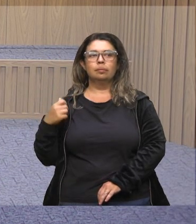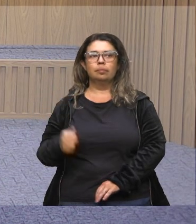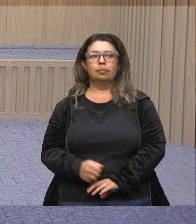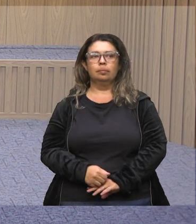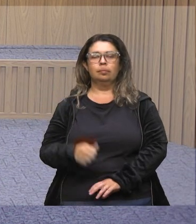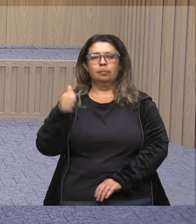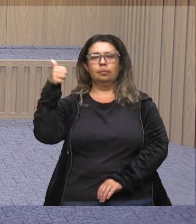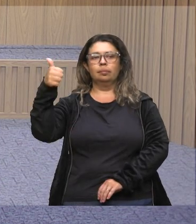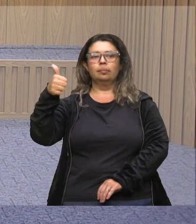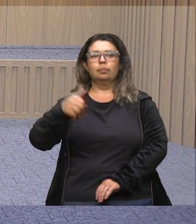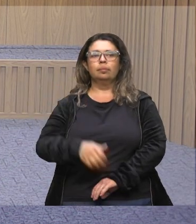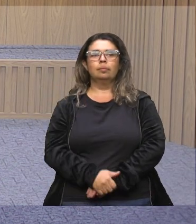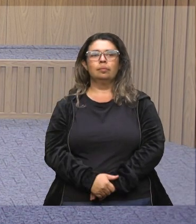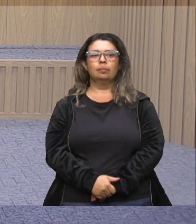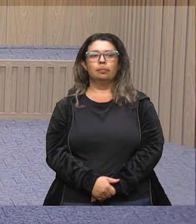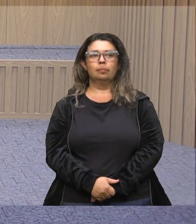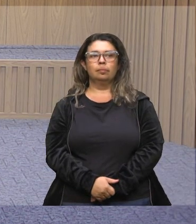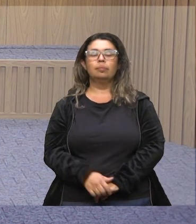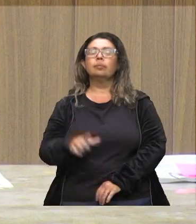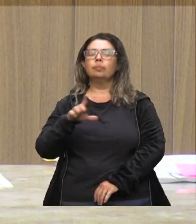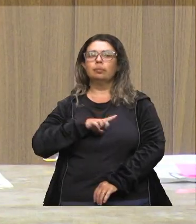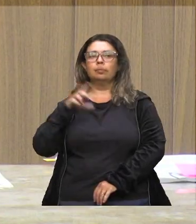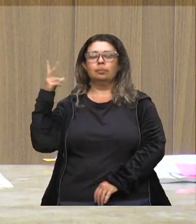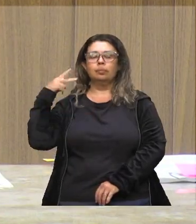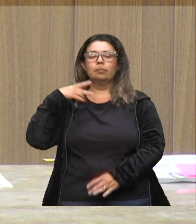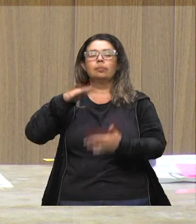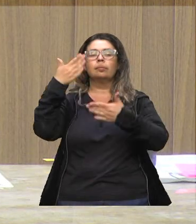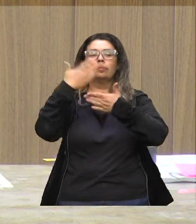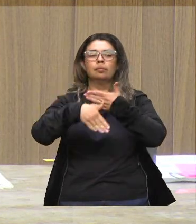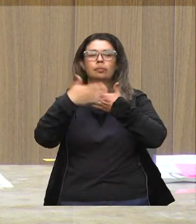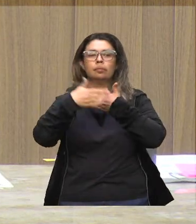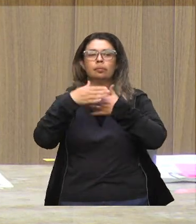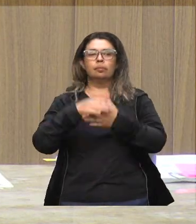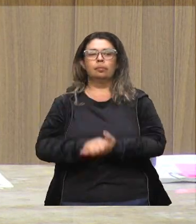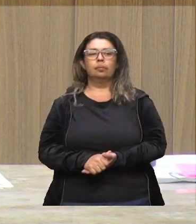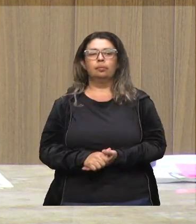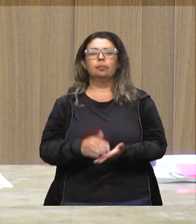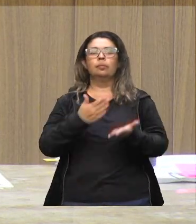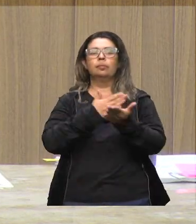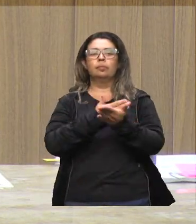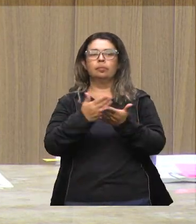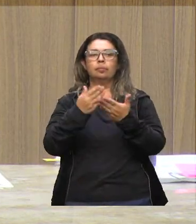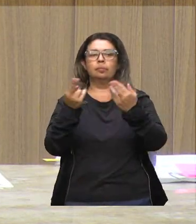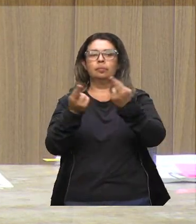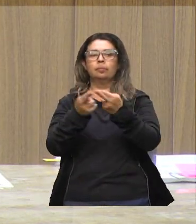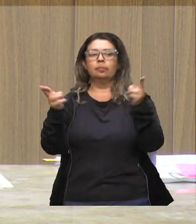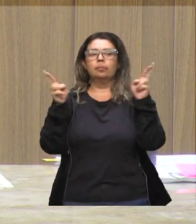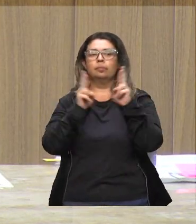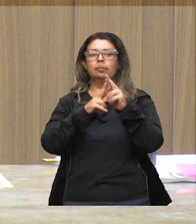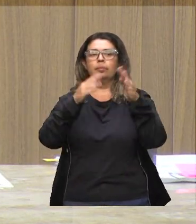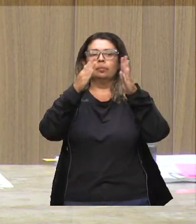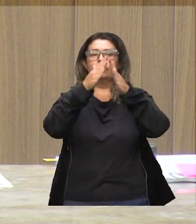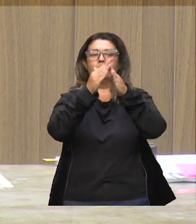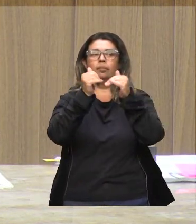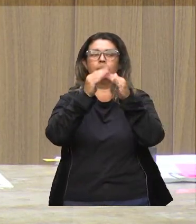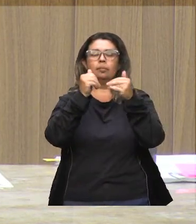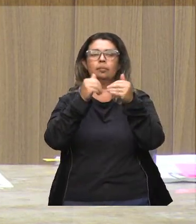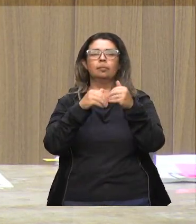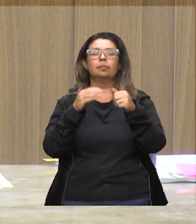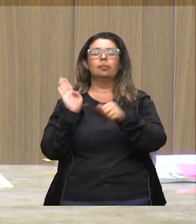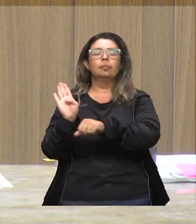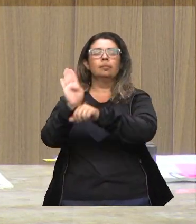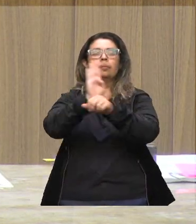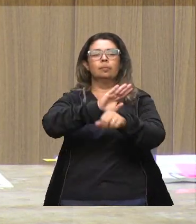Martins. Presente. Havendo quórum regimental, declaro aberta a presente sessão, invocando